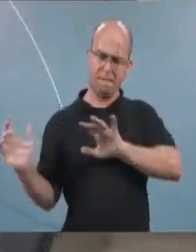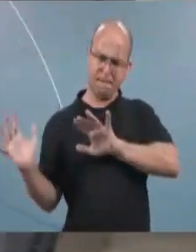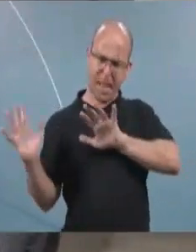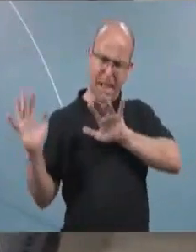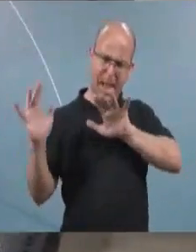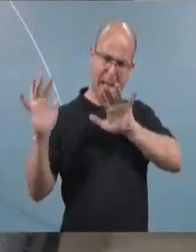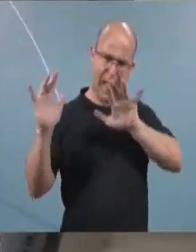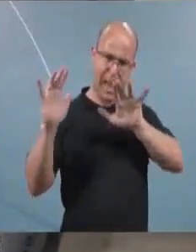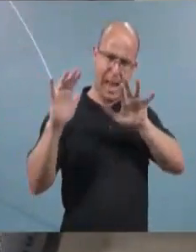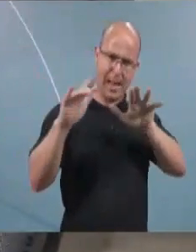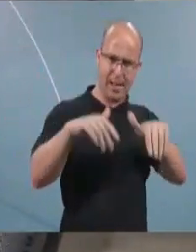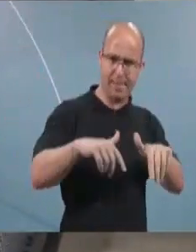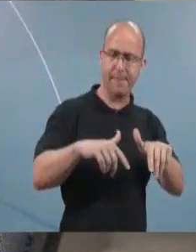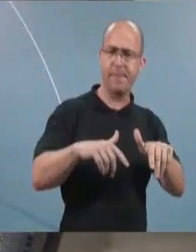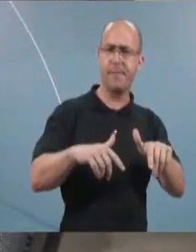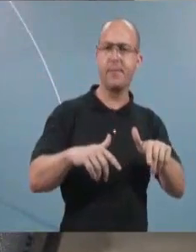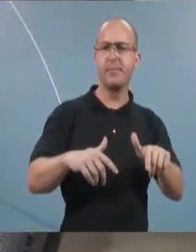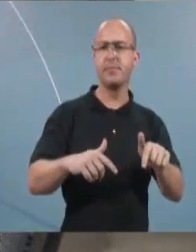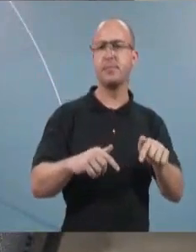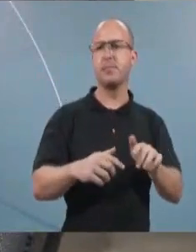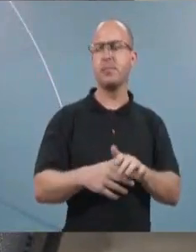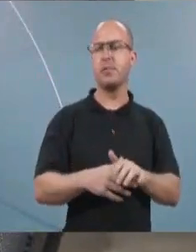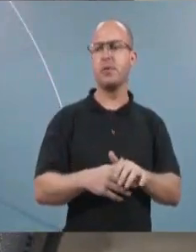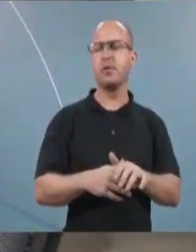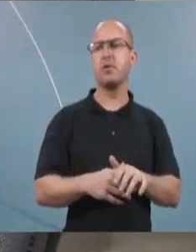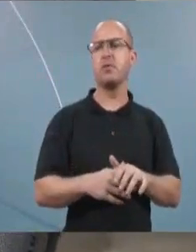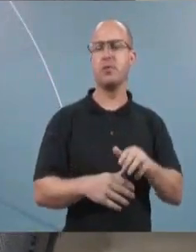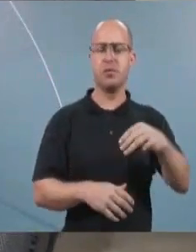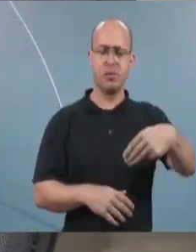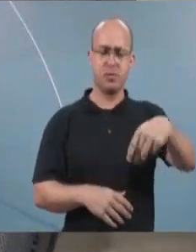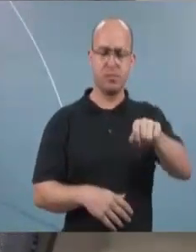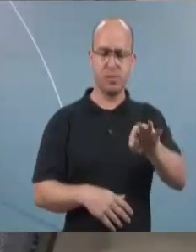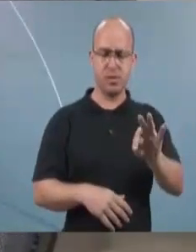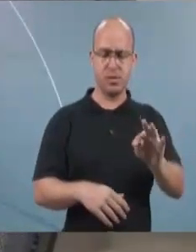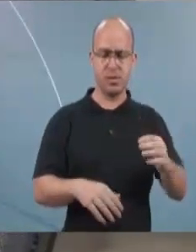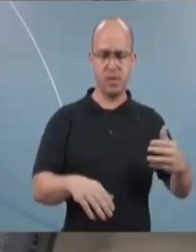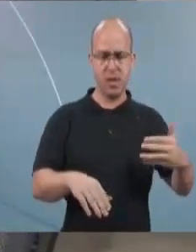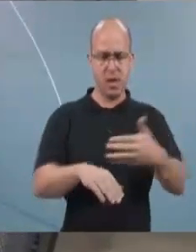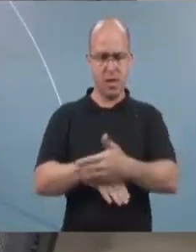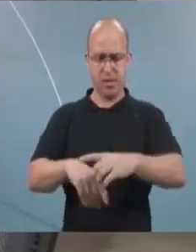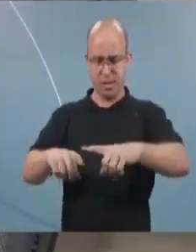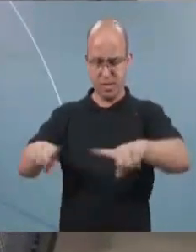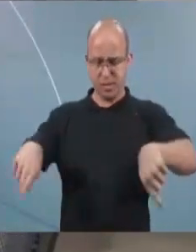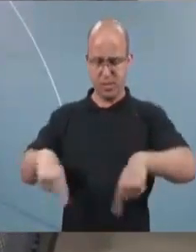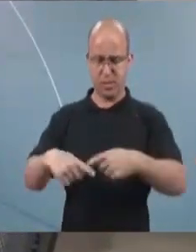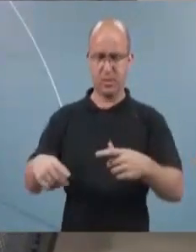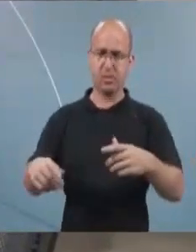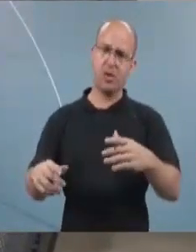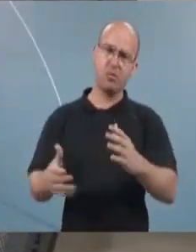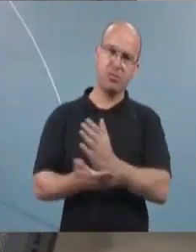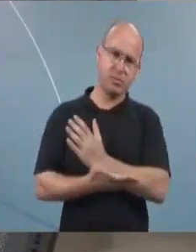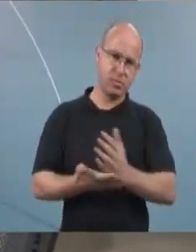mundo para lá quando o MST ocupa a terra de determinadas